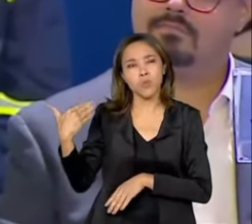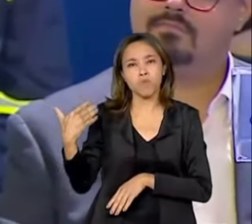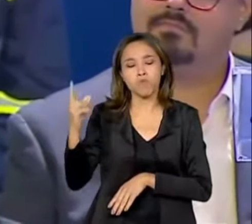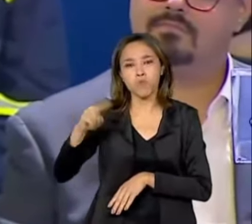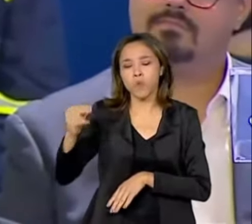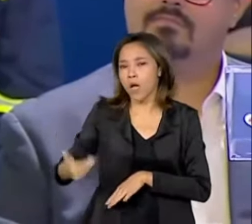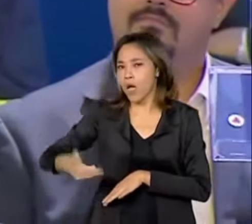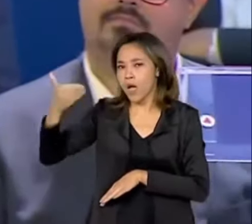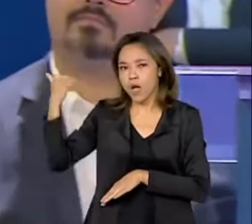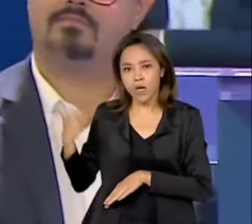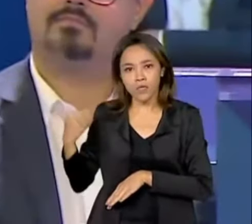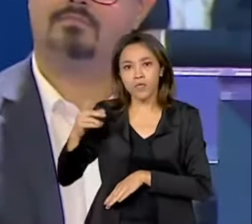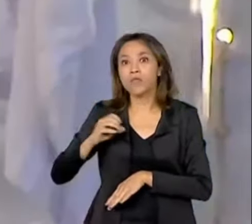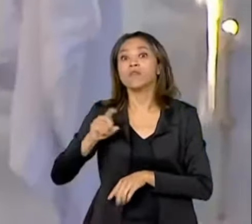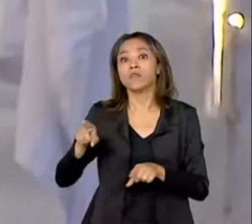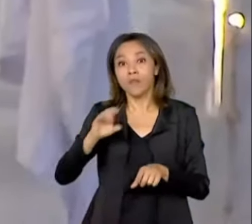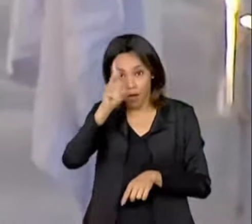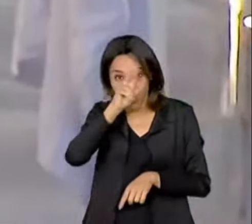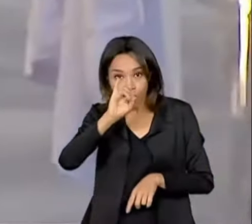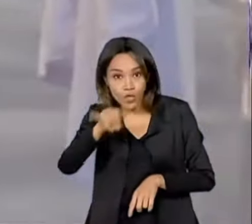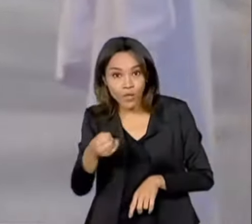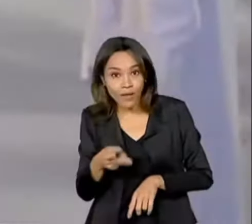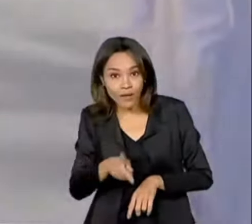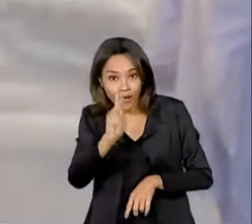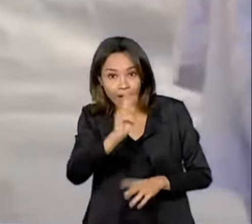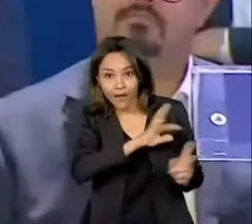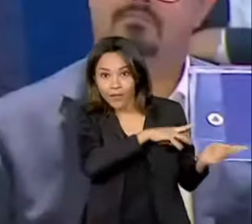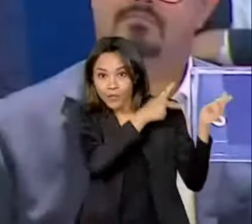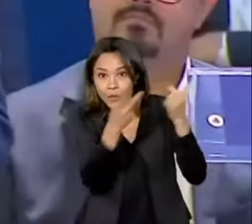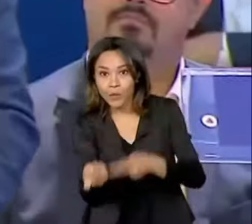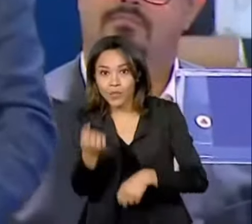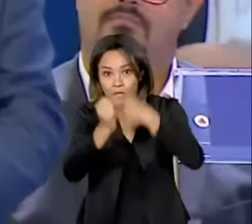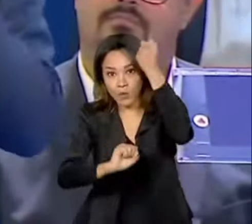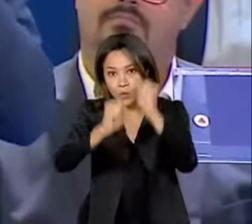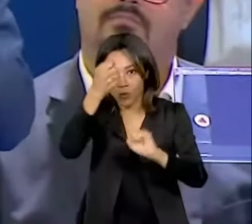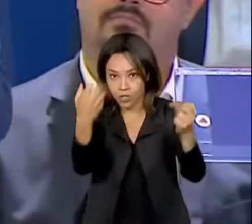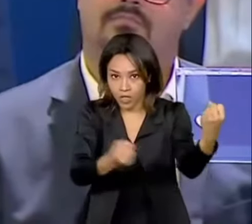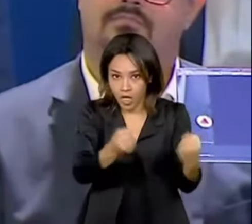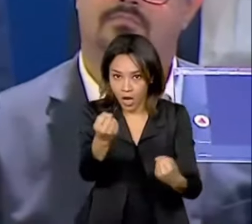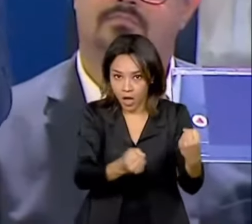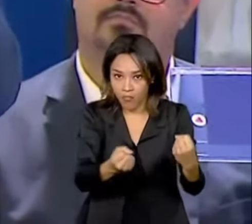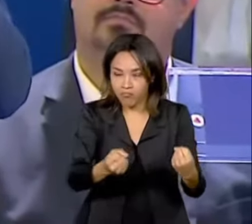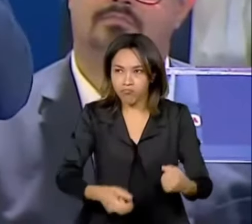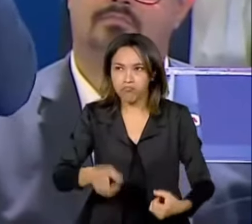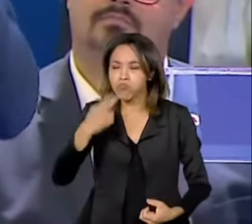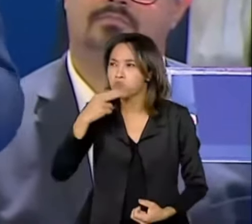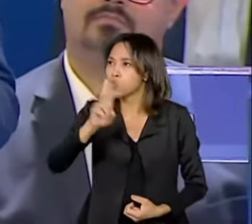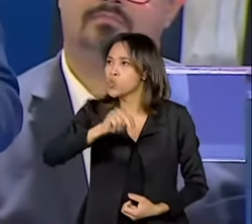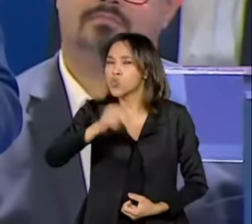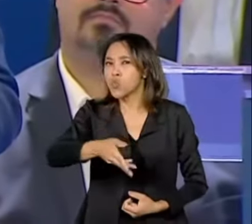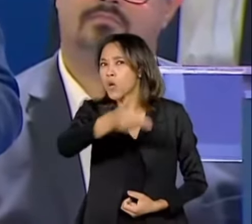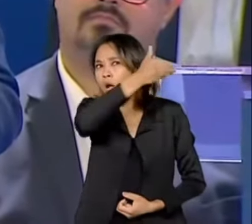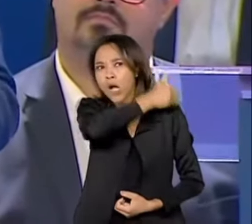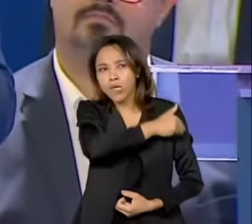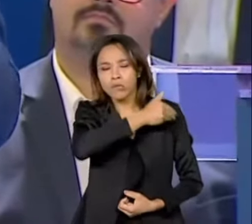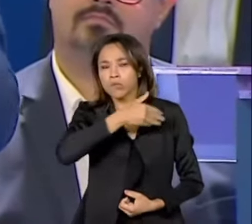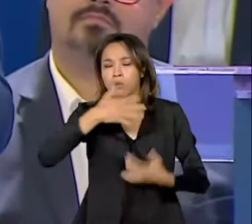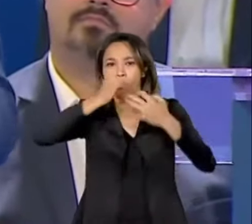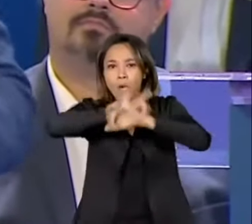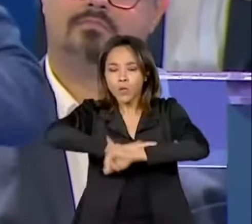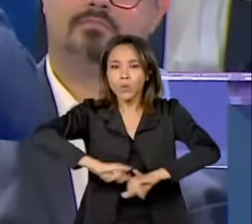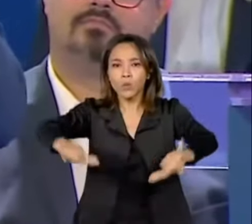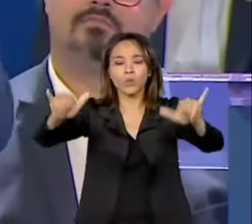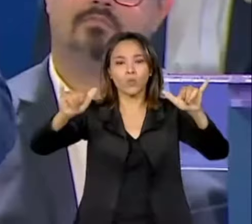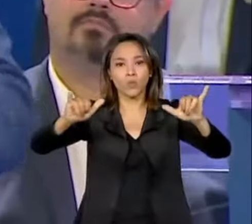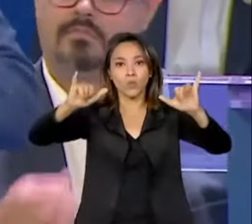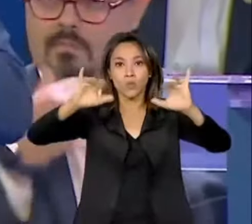nem quando Juscelino Kubitschek trouxe a indústria automobilística para o Brasil, nunca houve um anúncio de